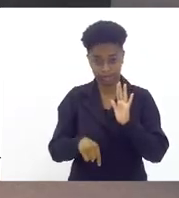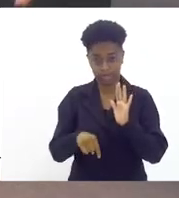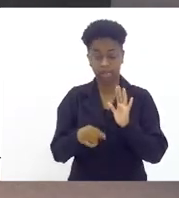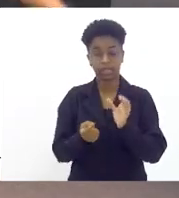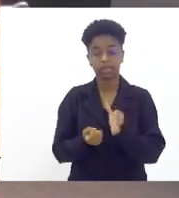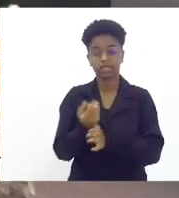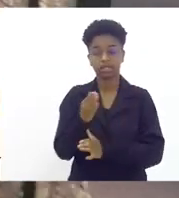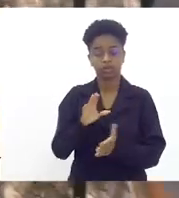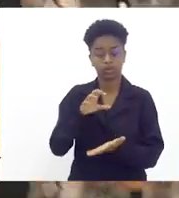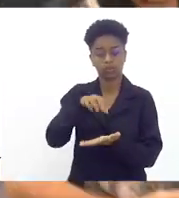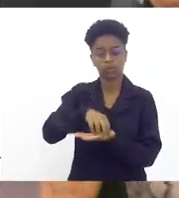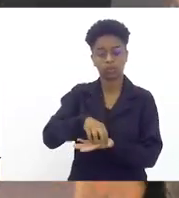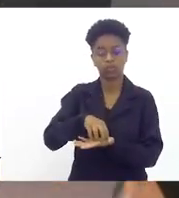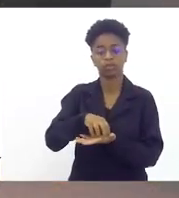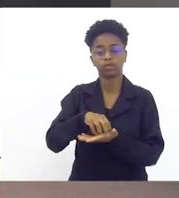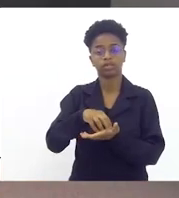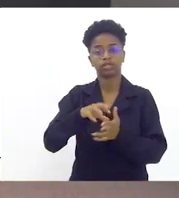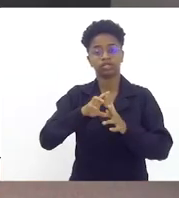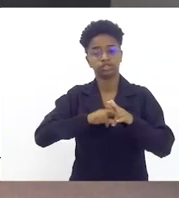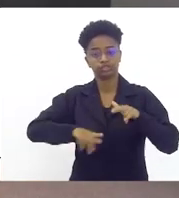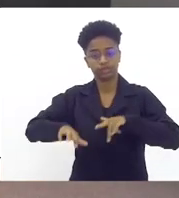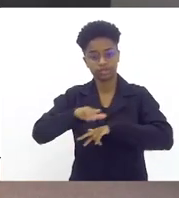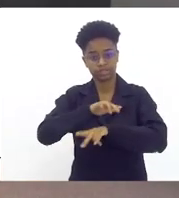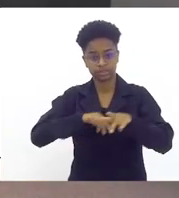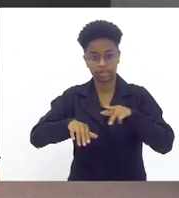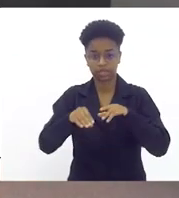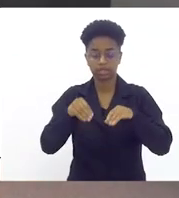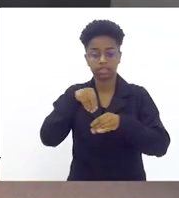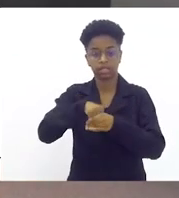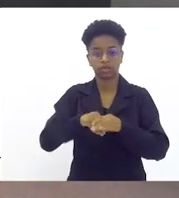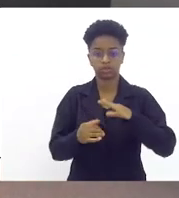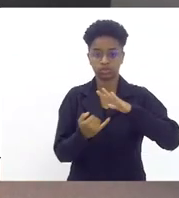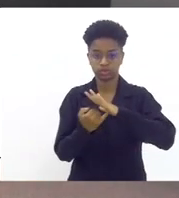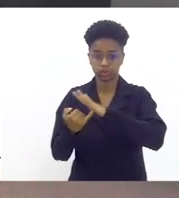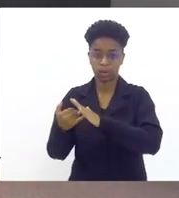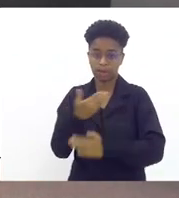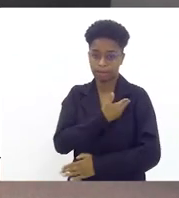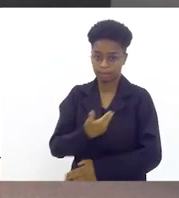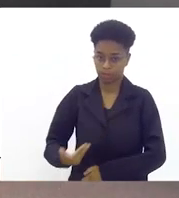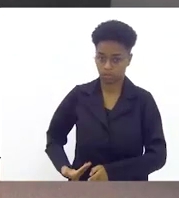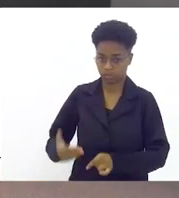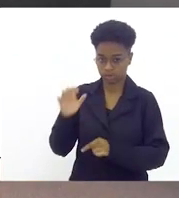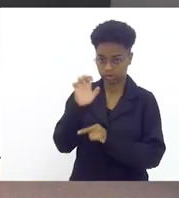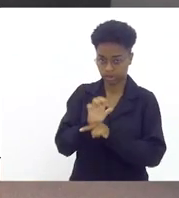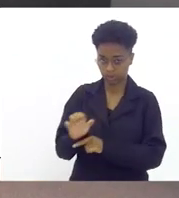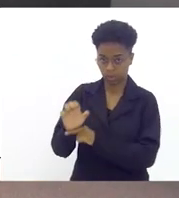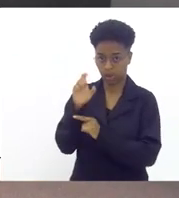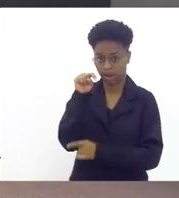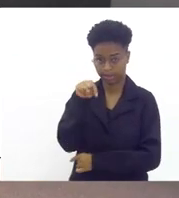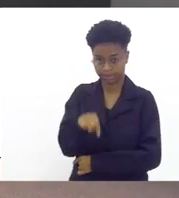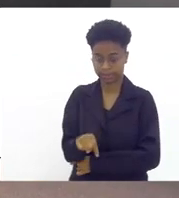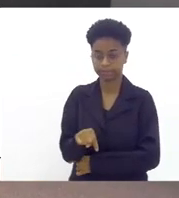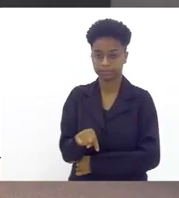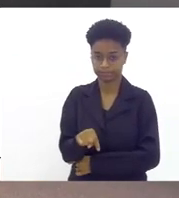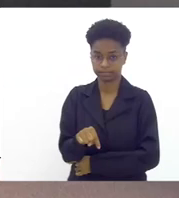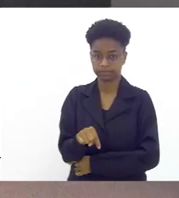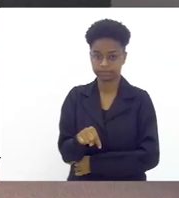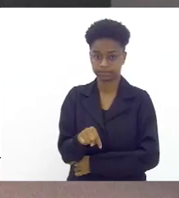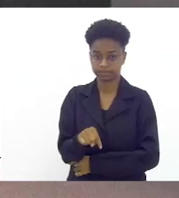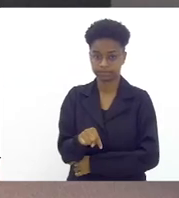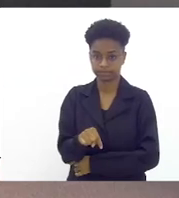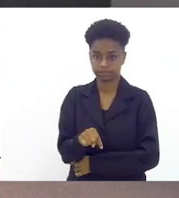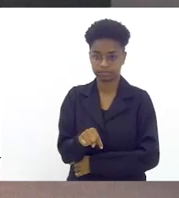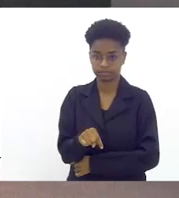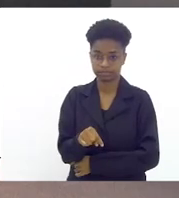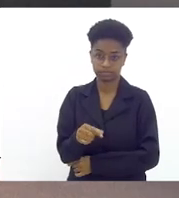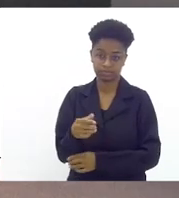de Diversidade no âmbito das instituições públicas estaduais. Aqui, ele não